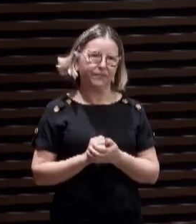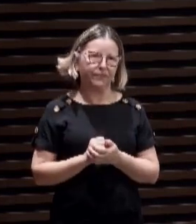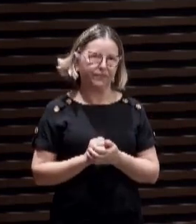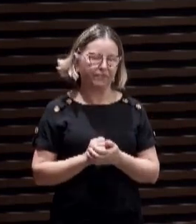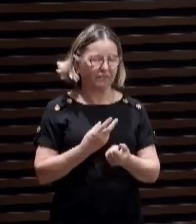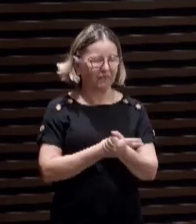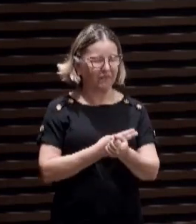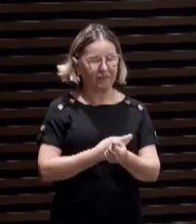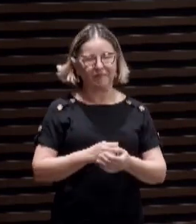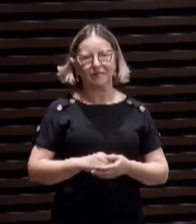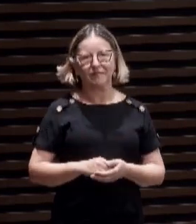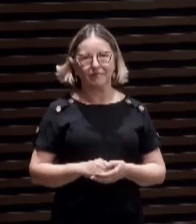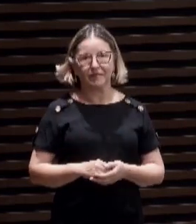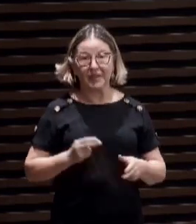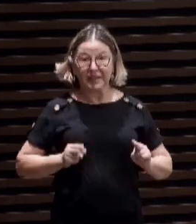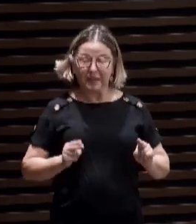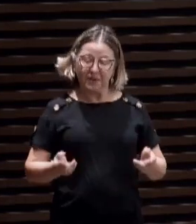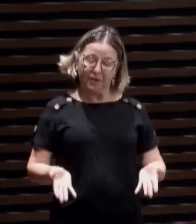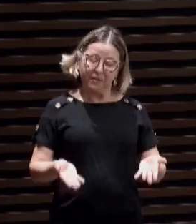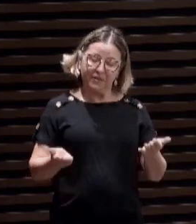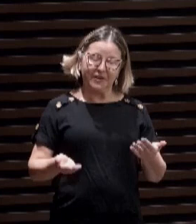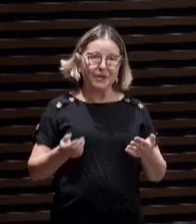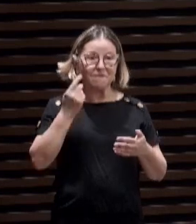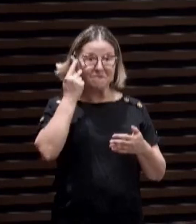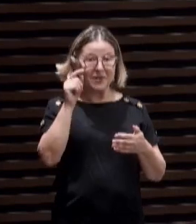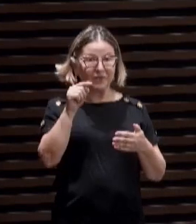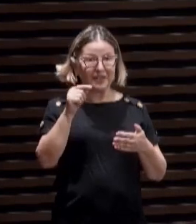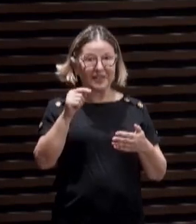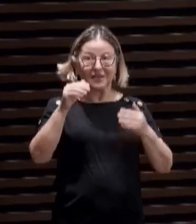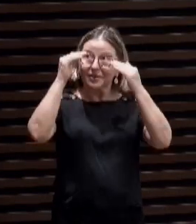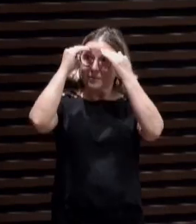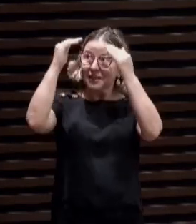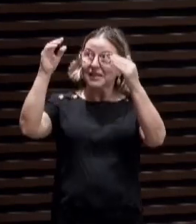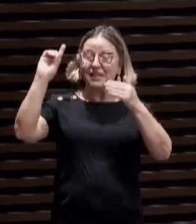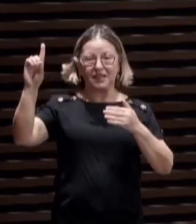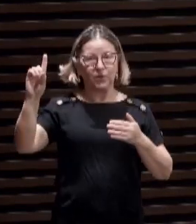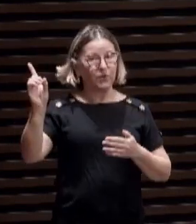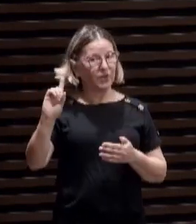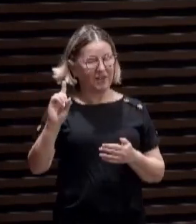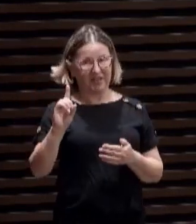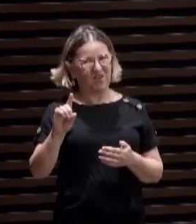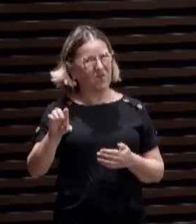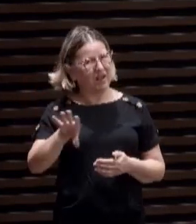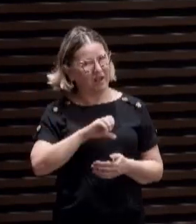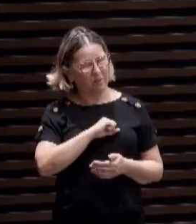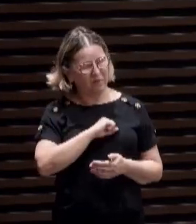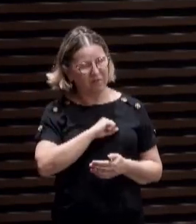Sempre que a motivação para obedecer a Deus não for o amor, nós poderemos